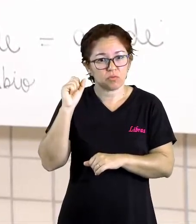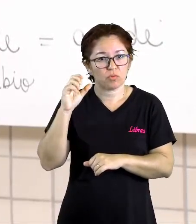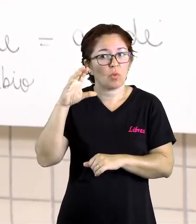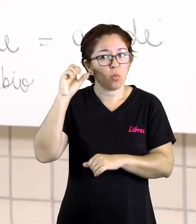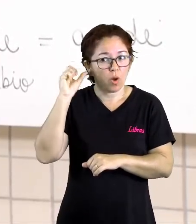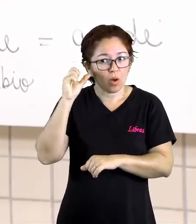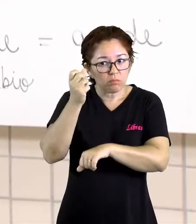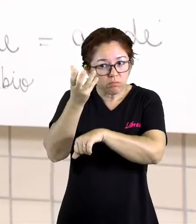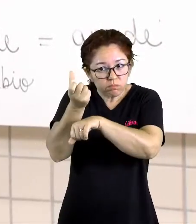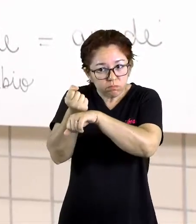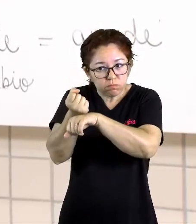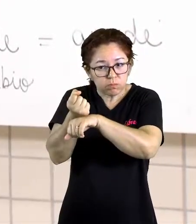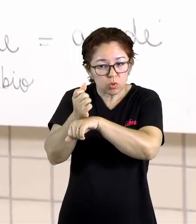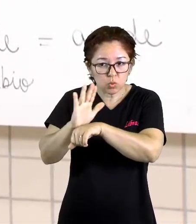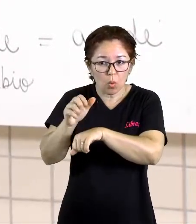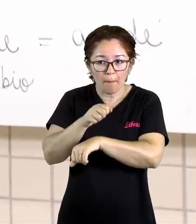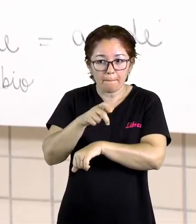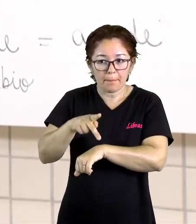áudio.